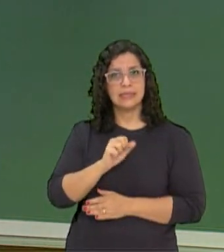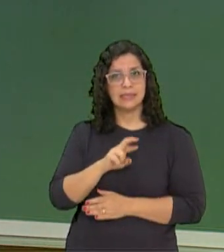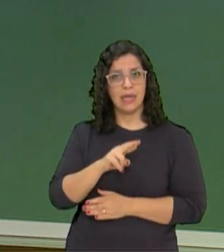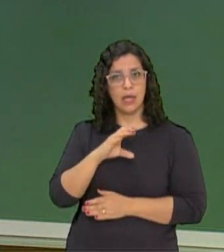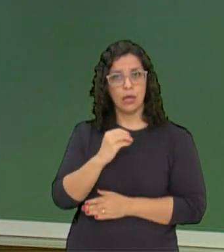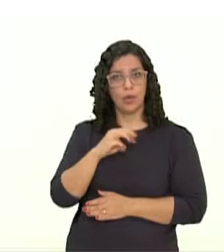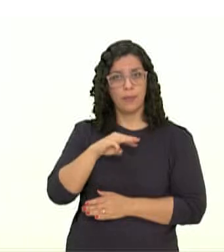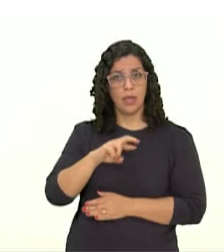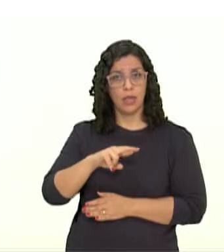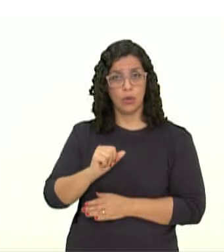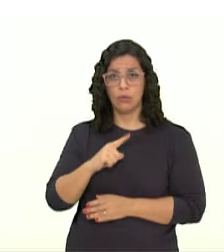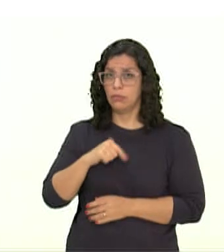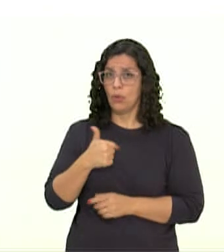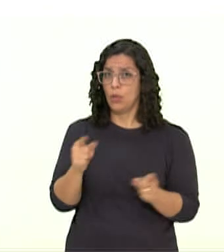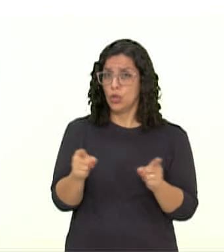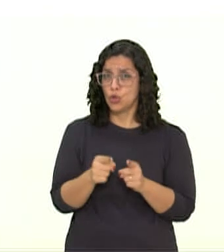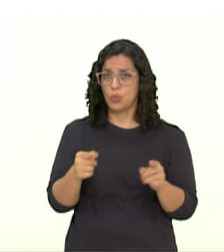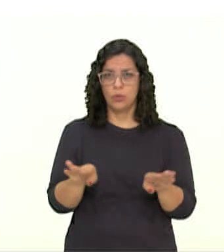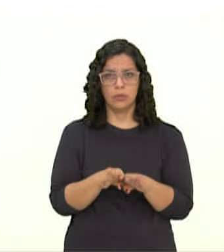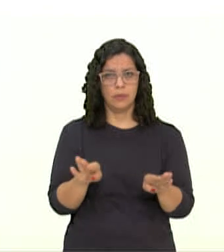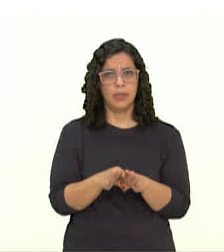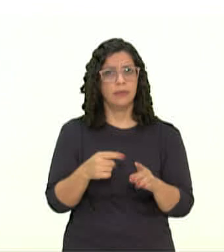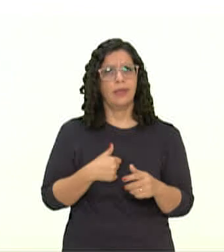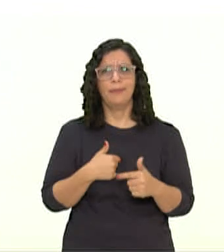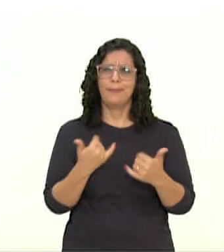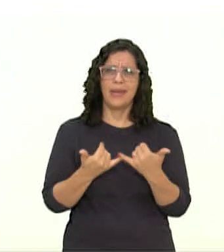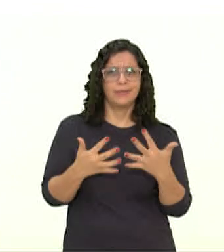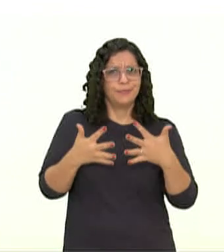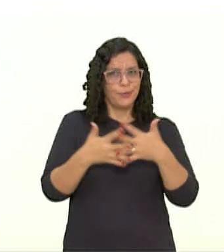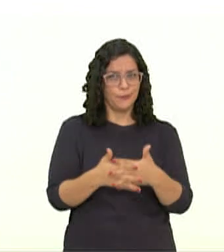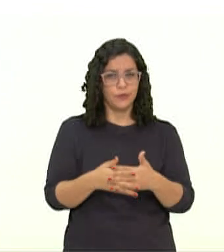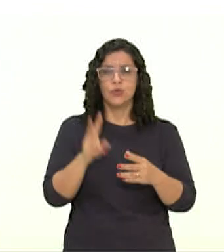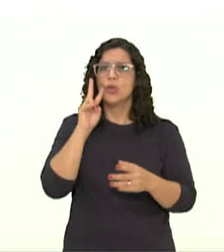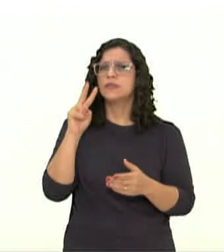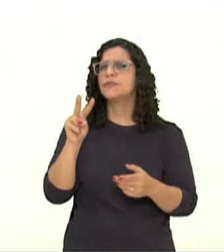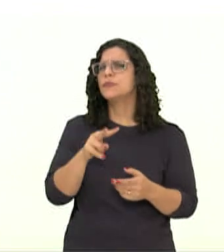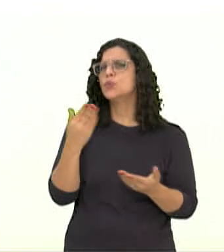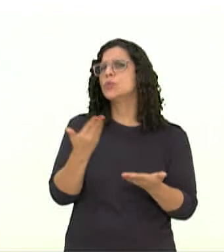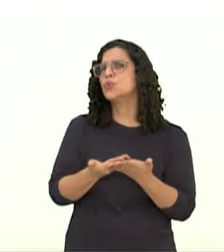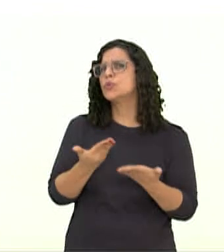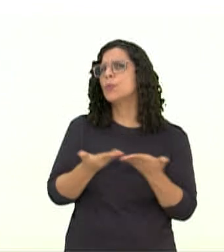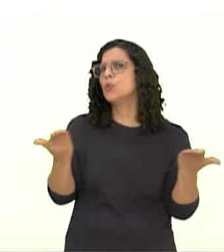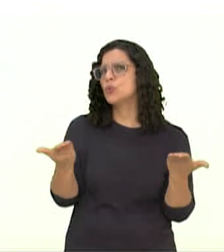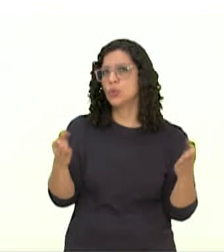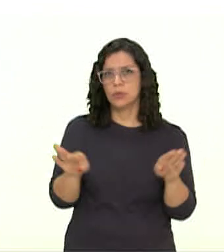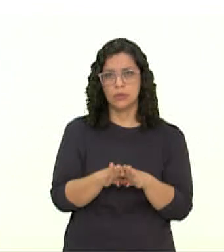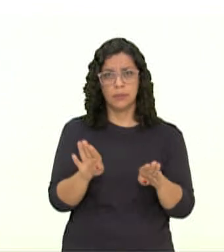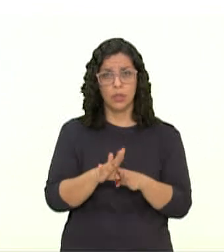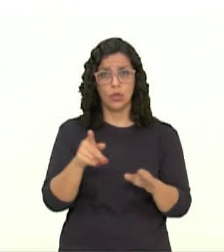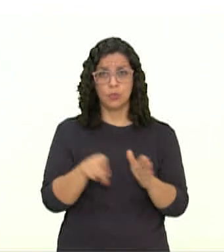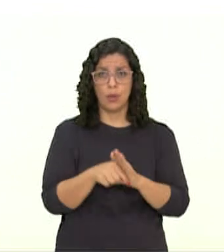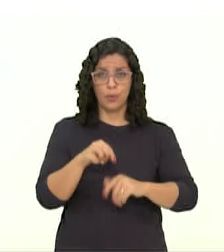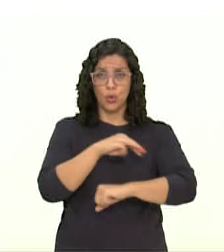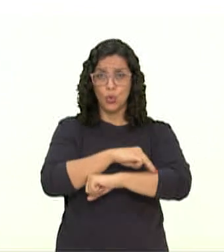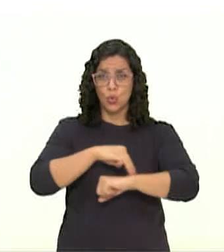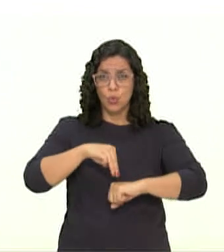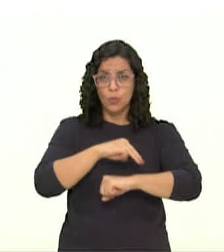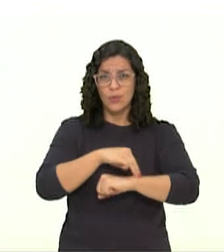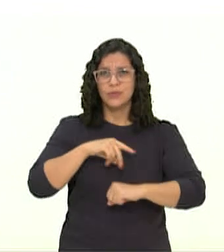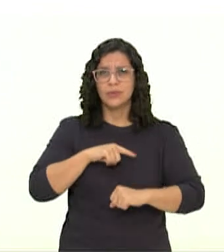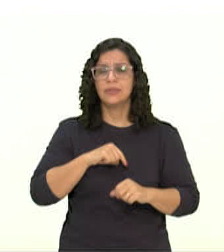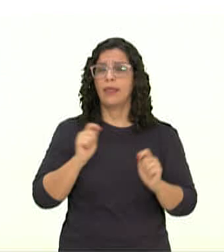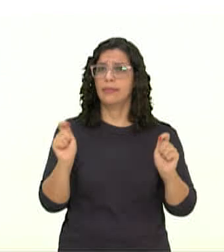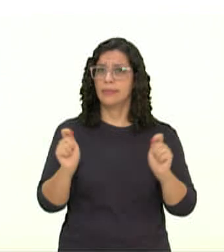você vai por eliminação, tem um monte de termos ali que estão para confundir. O que vimos nessa aula de hoje, então, gente? O tecido muscular é um tecido